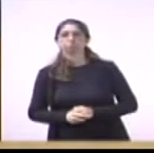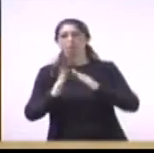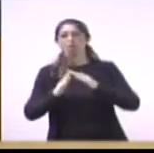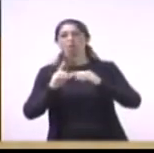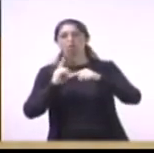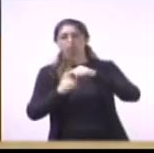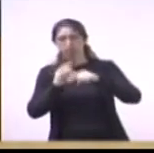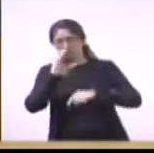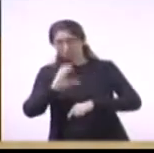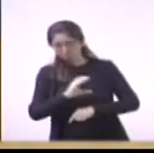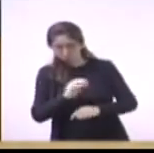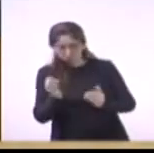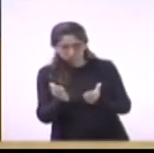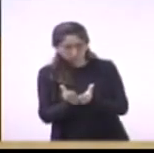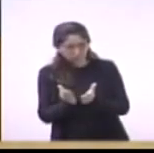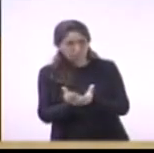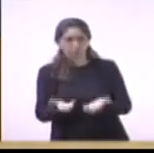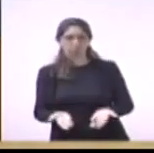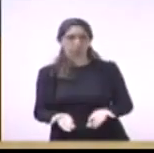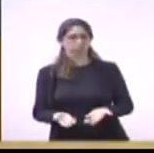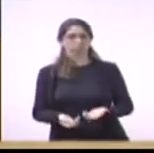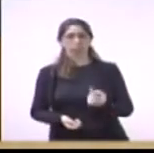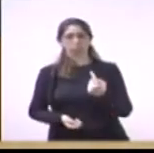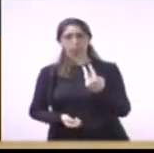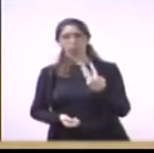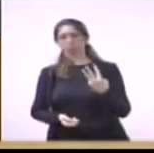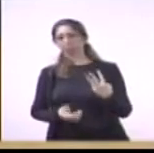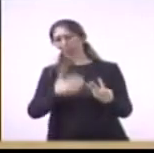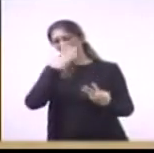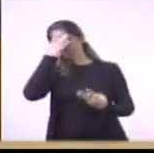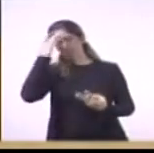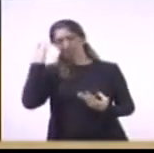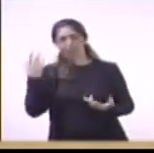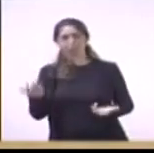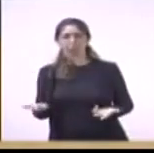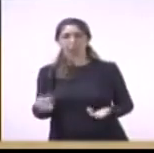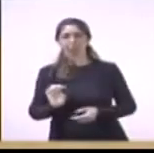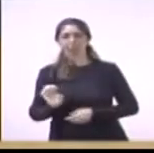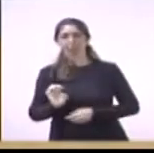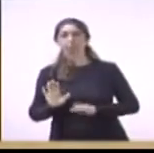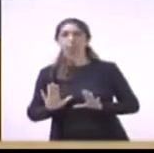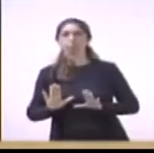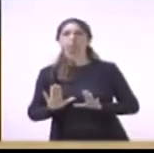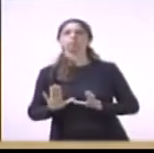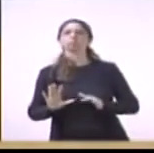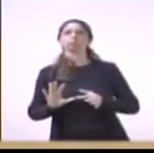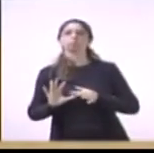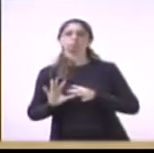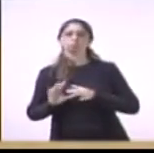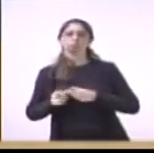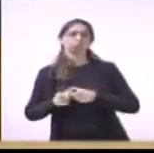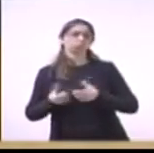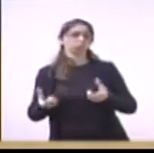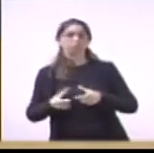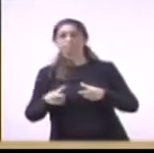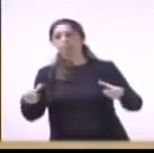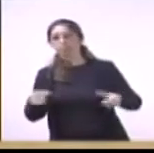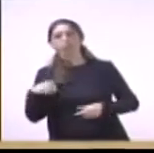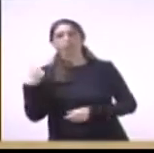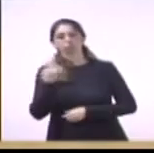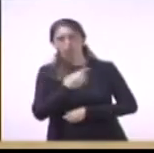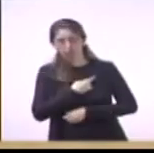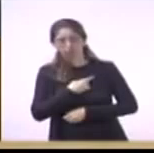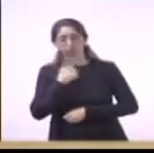católica quanto evangélica, por causa de 2, 3. Mas no contexto geral, nós amamos todos. E não